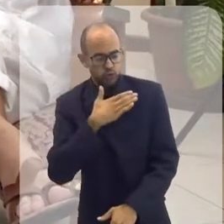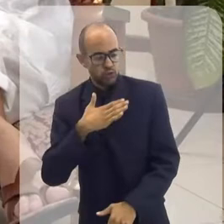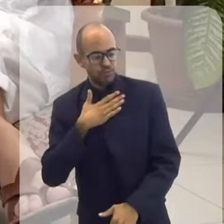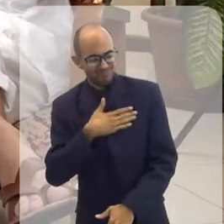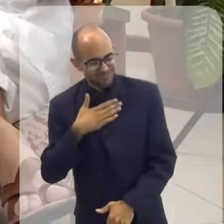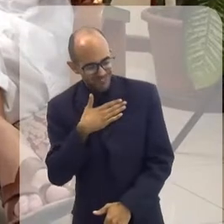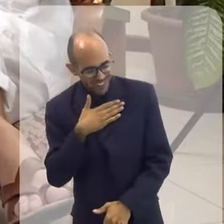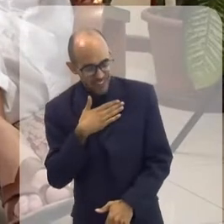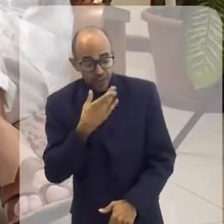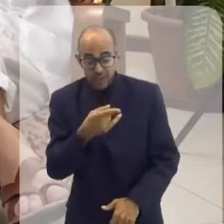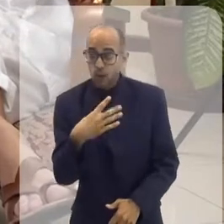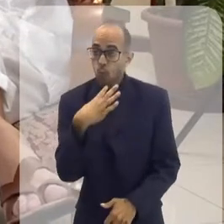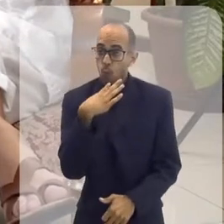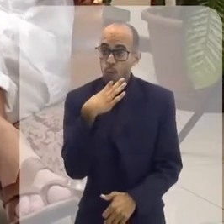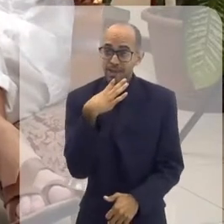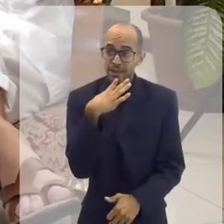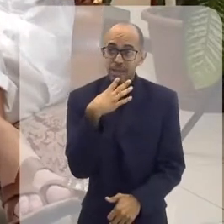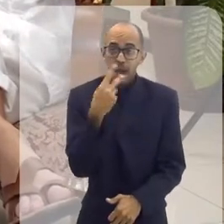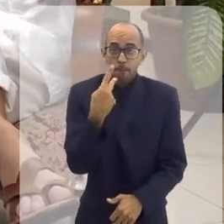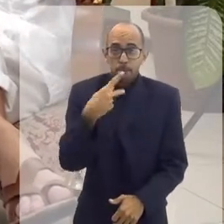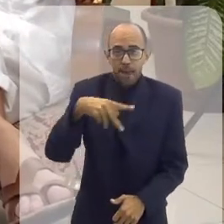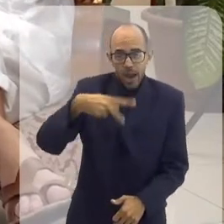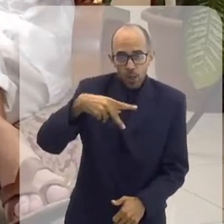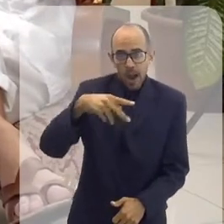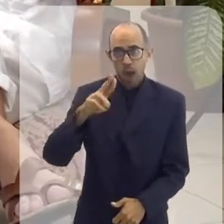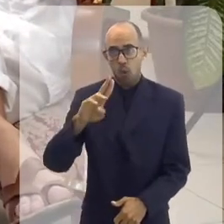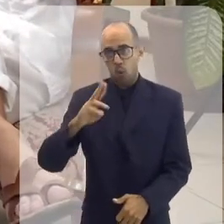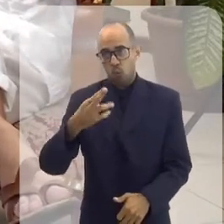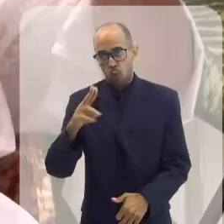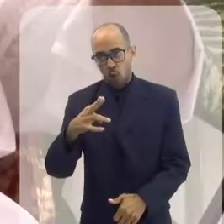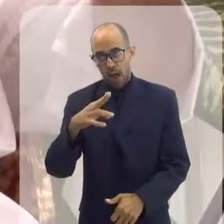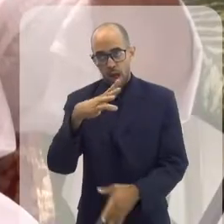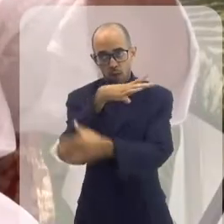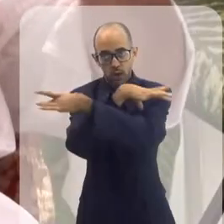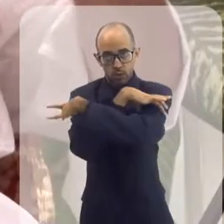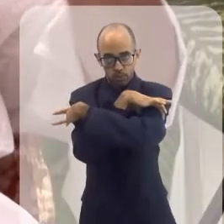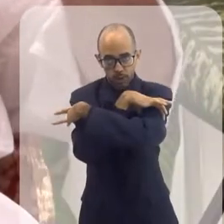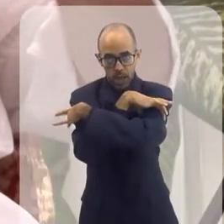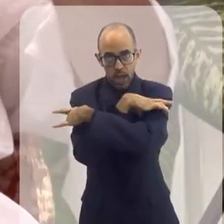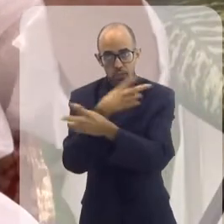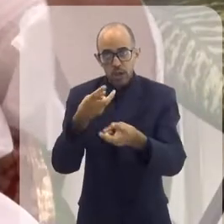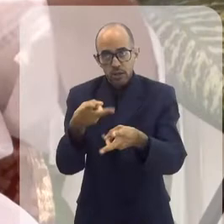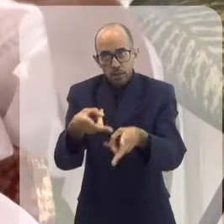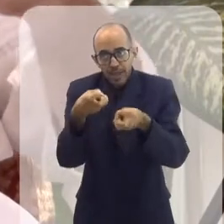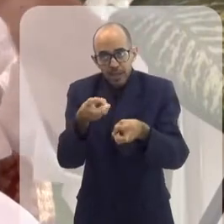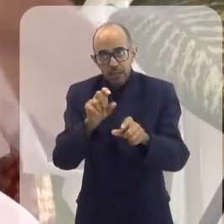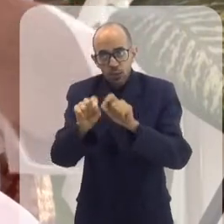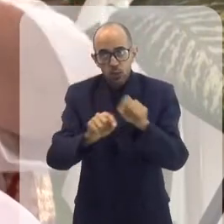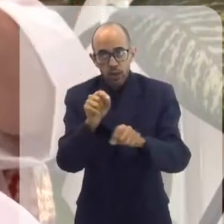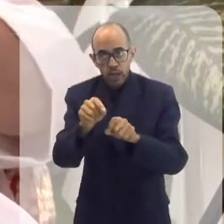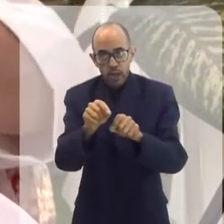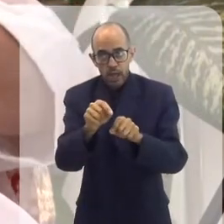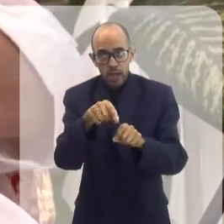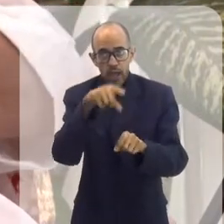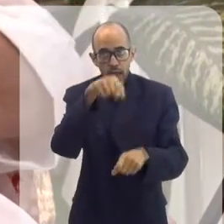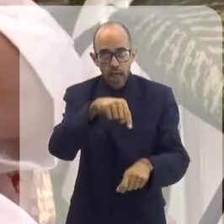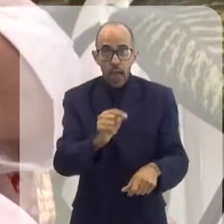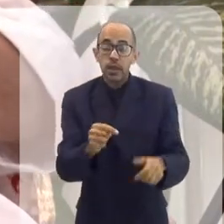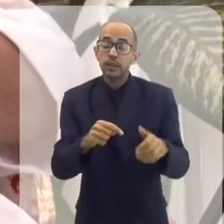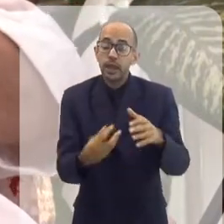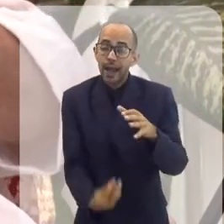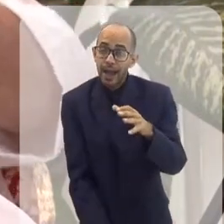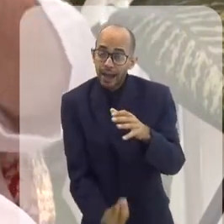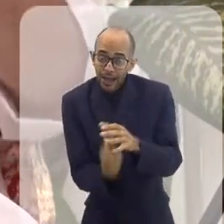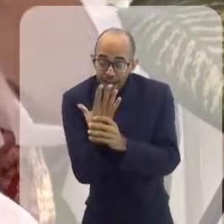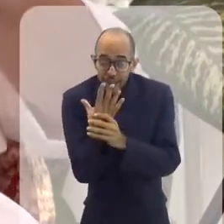aqui no Cone Sul da Argentina no Paraguai e no Uruguai a gente já vê a reprodução de uma religião que tem